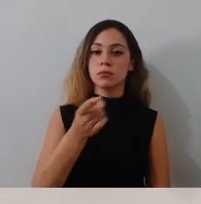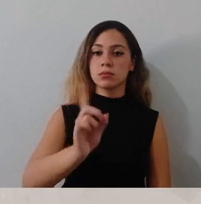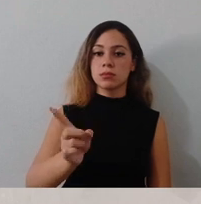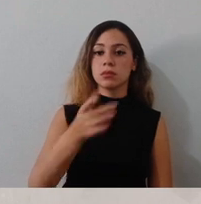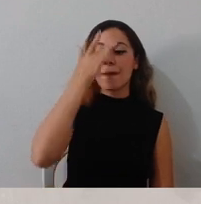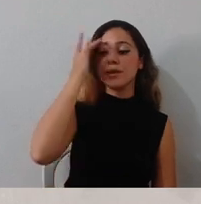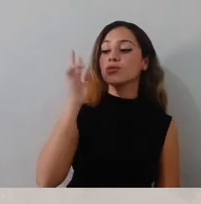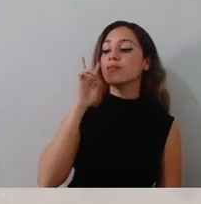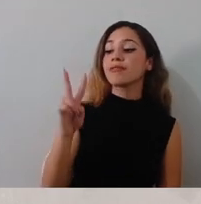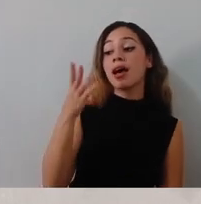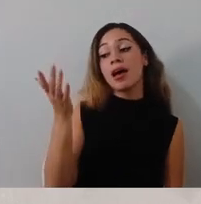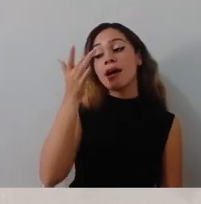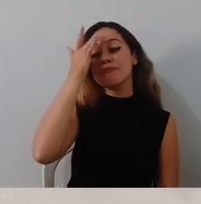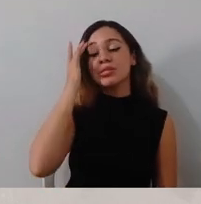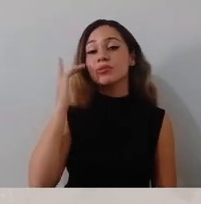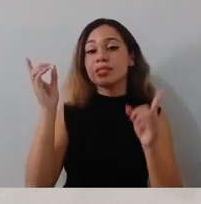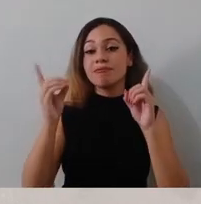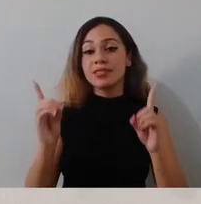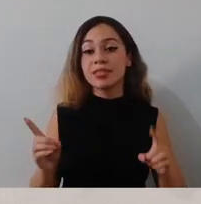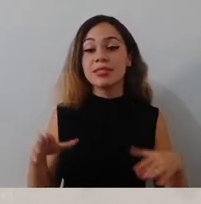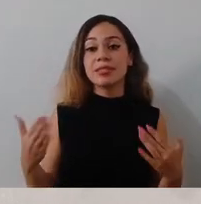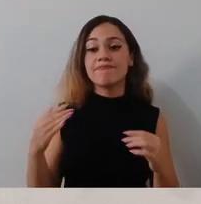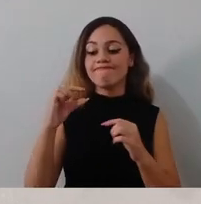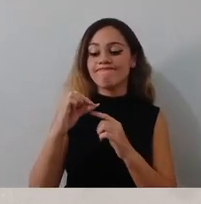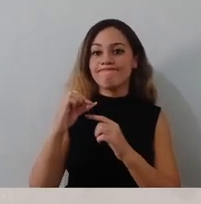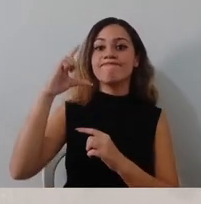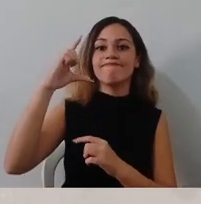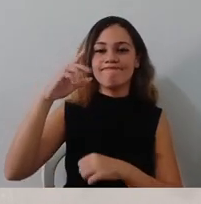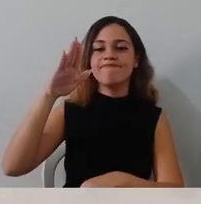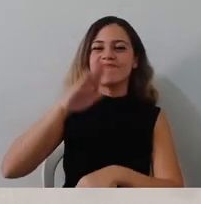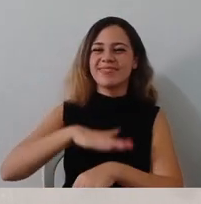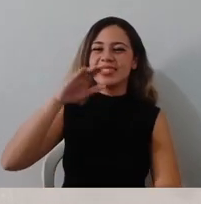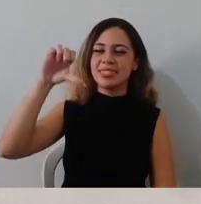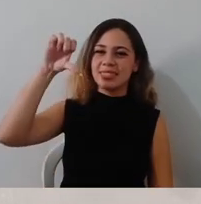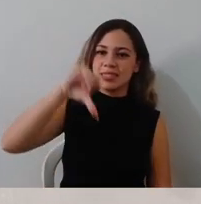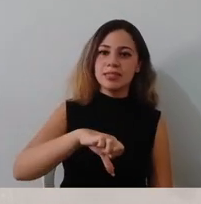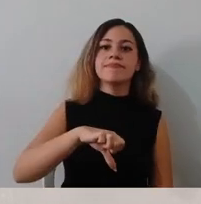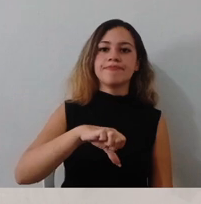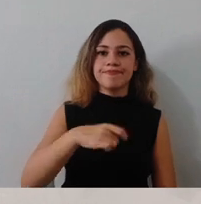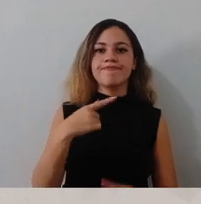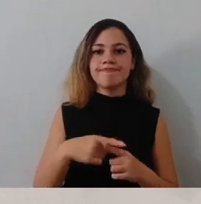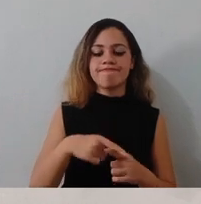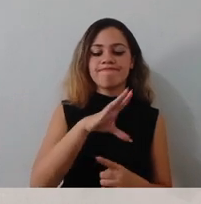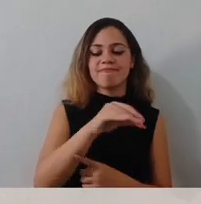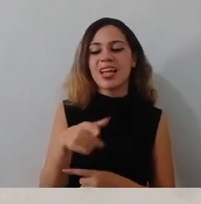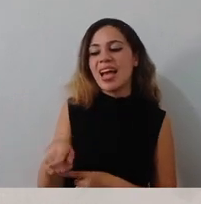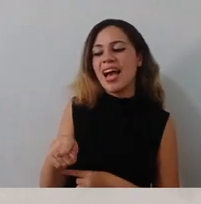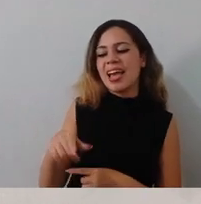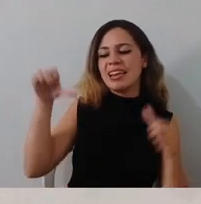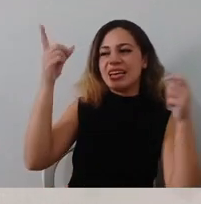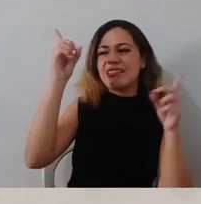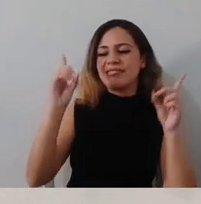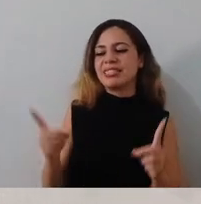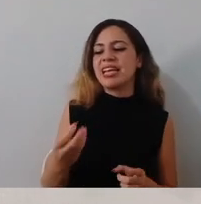veem assim, é pessoa com deficiência, então o índice ele aumenta nesse sentido dessa superstição, ele